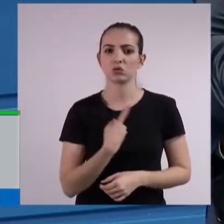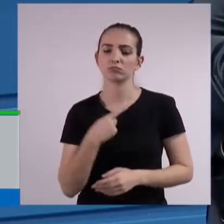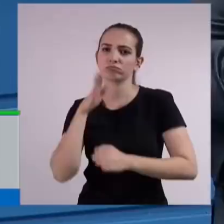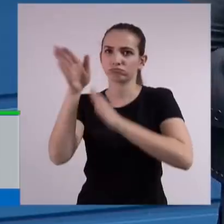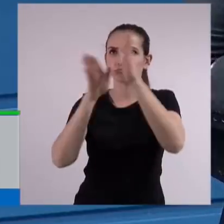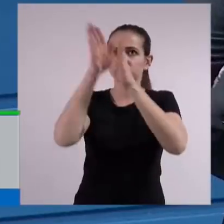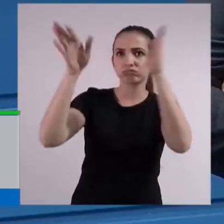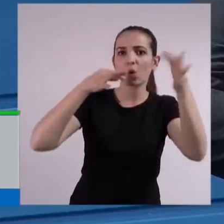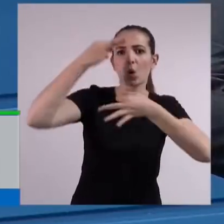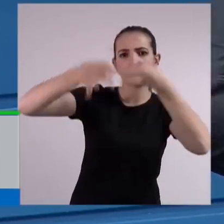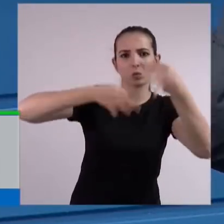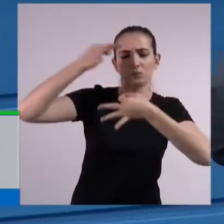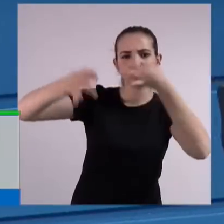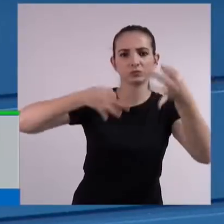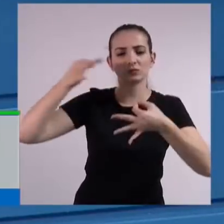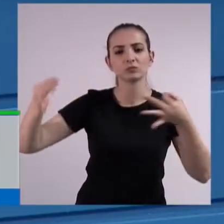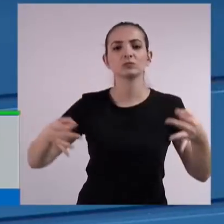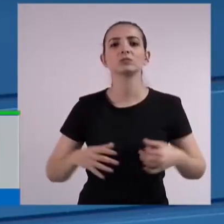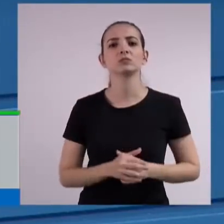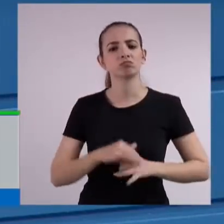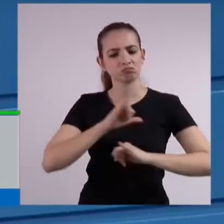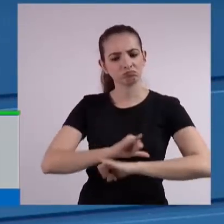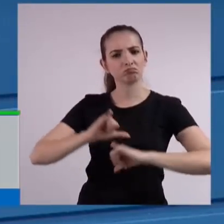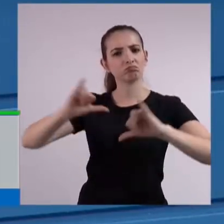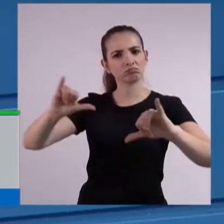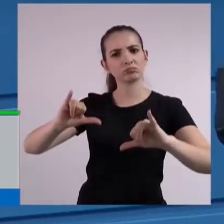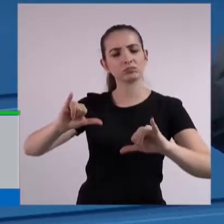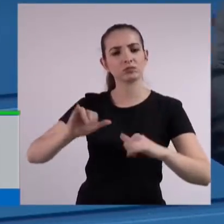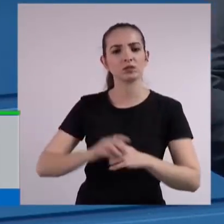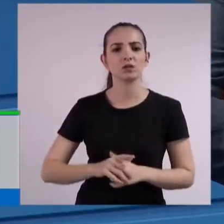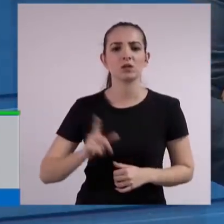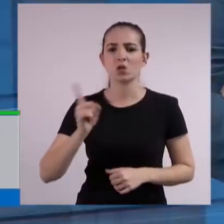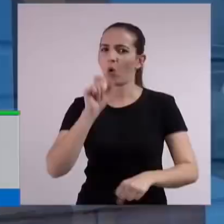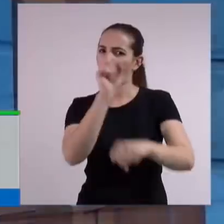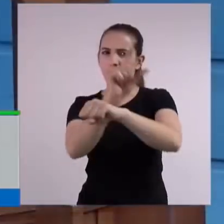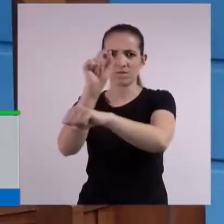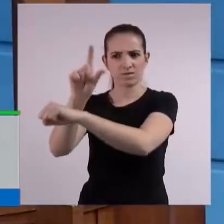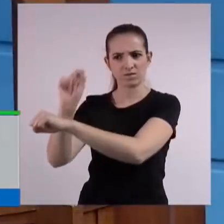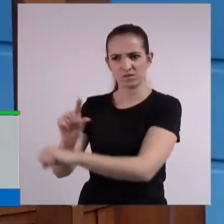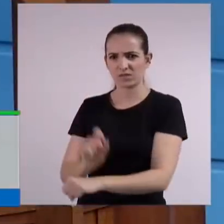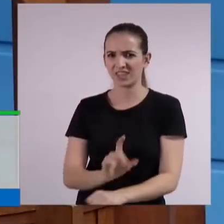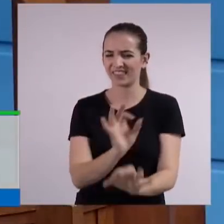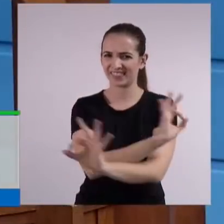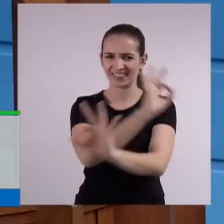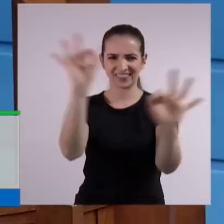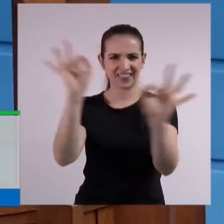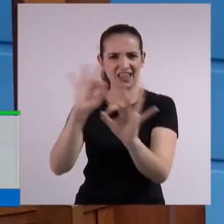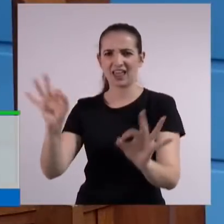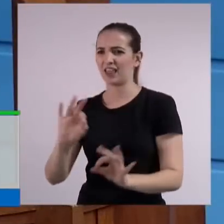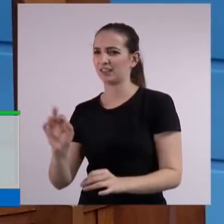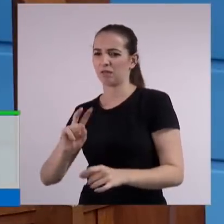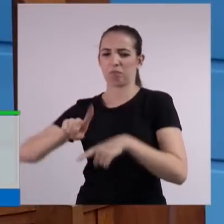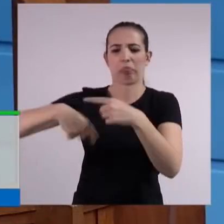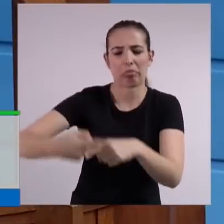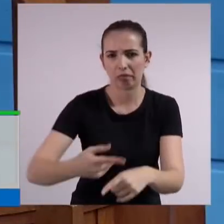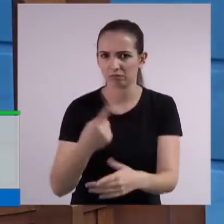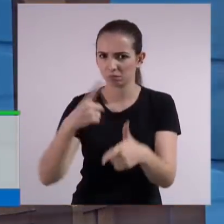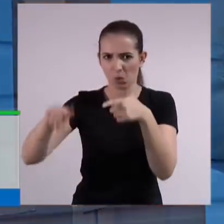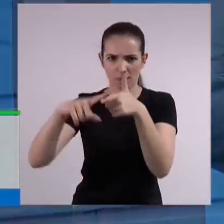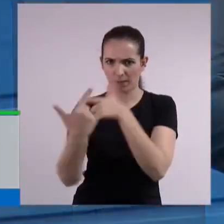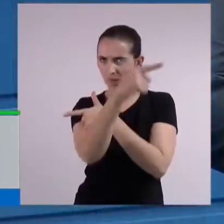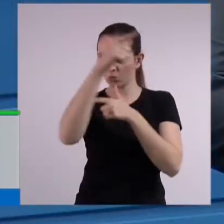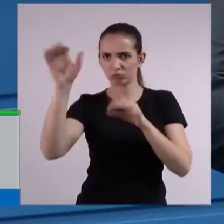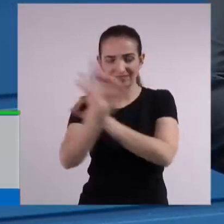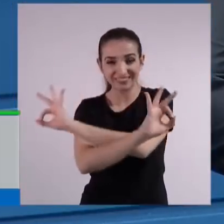opção, como Vossa Excelência disse, sem falar mal de ninguém, sem atropelar ninguém. Nós vamos